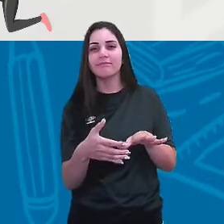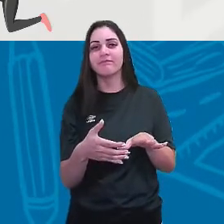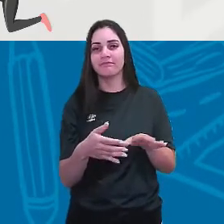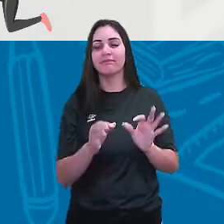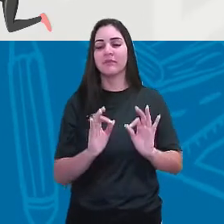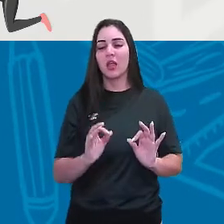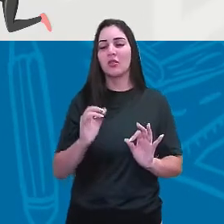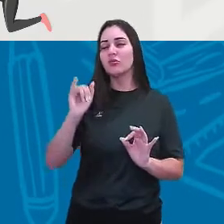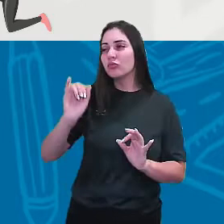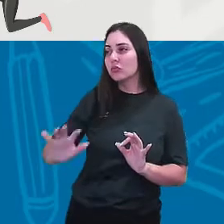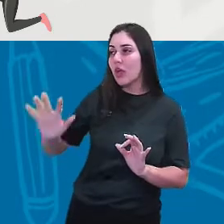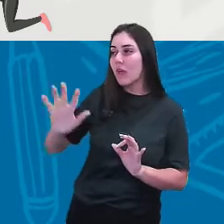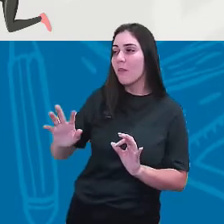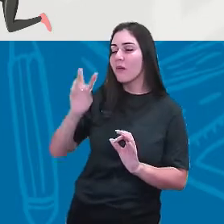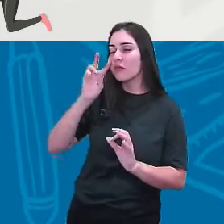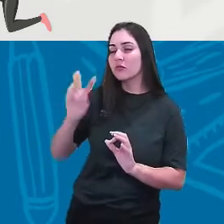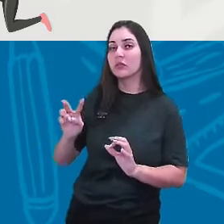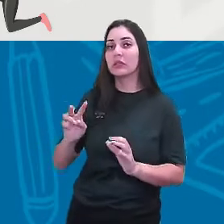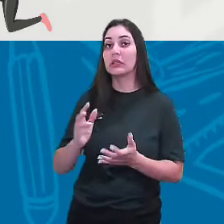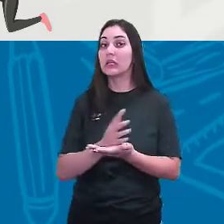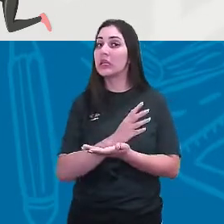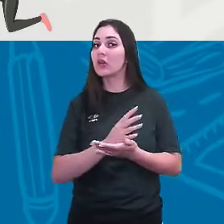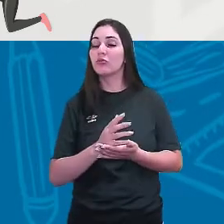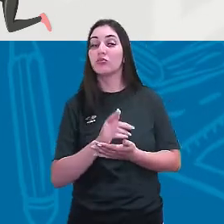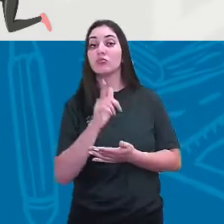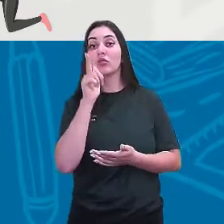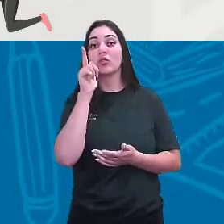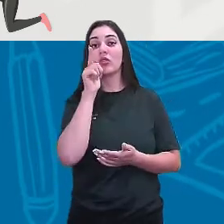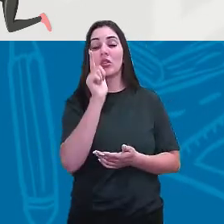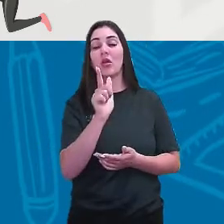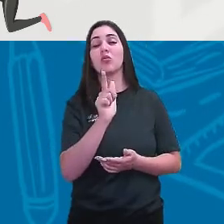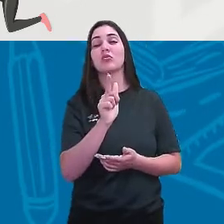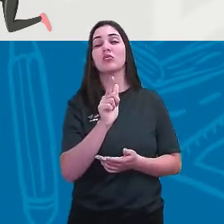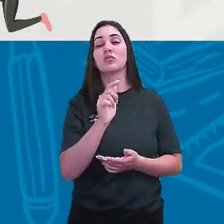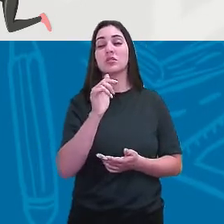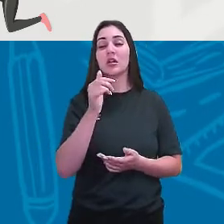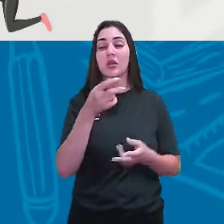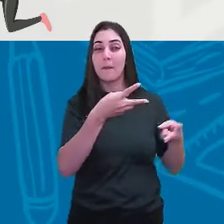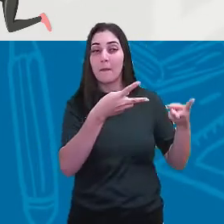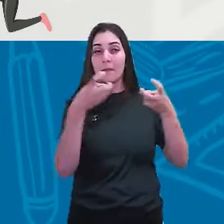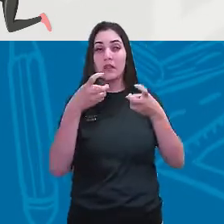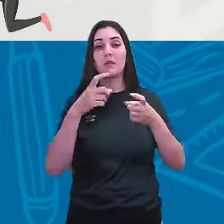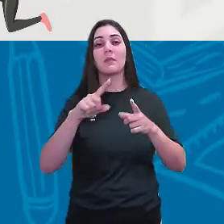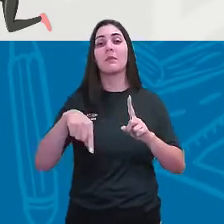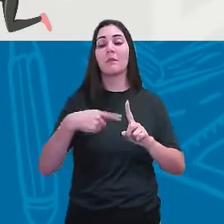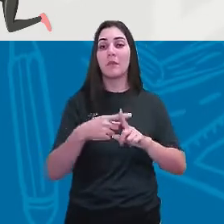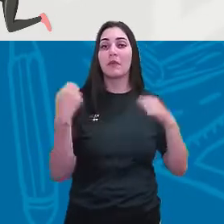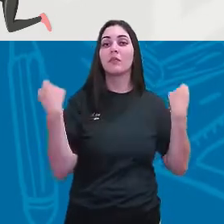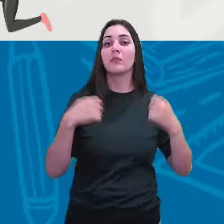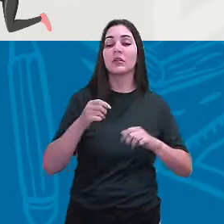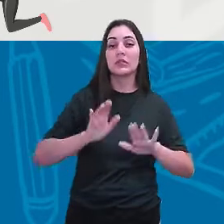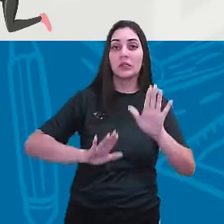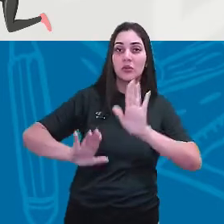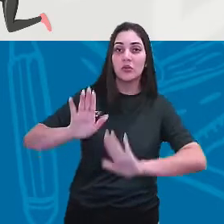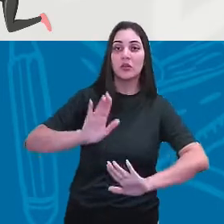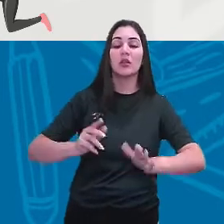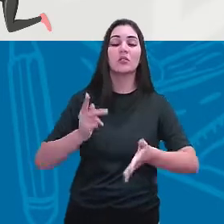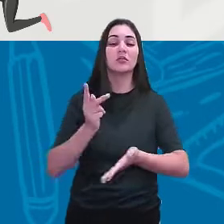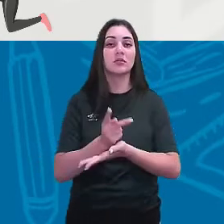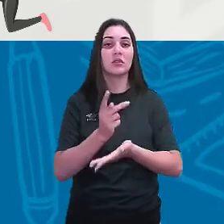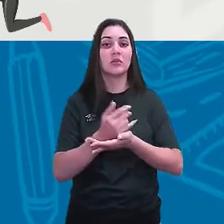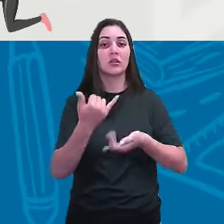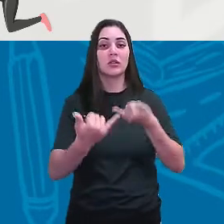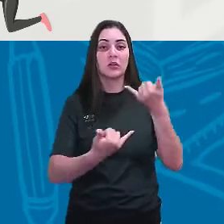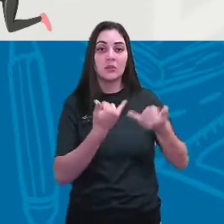tá certo? É algo que a gente não pode prever, mas a gente pode ter cuidado sempre que você estiver brincando, né, em lugares que